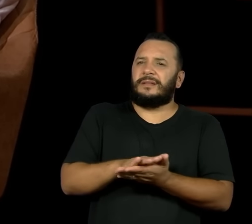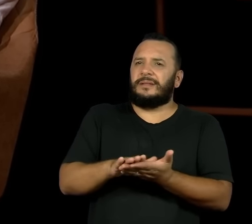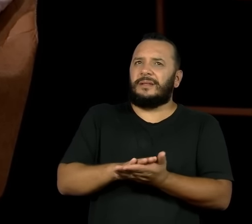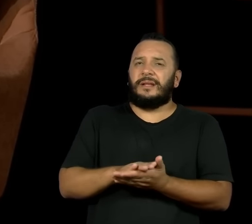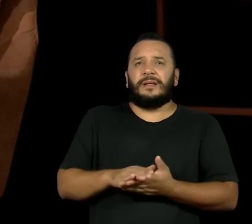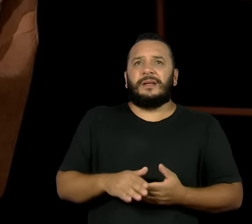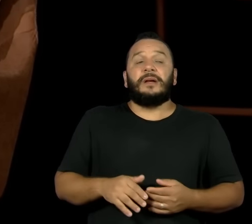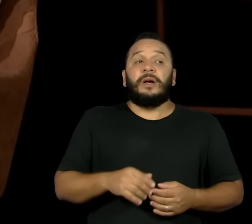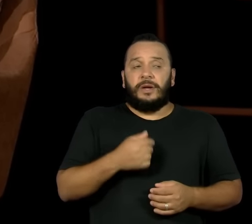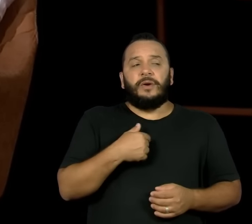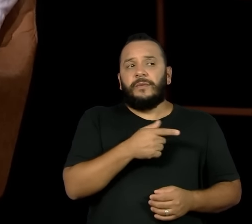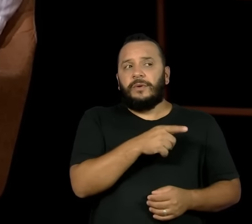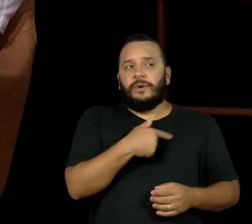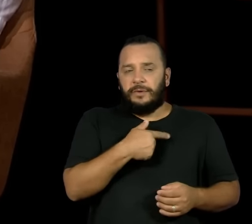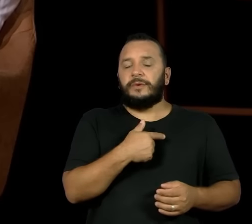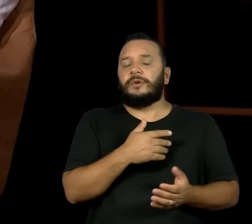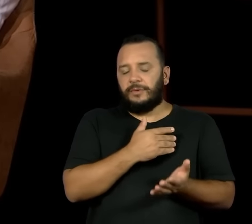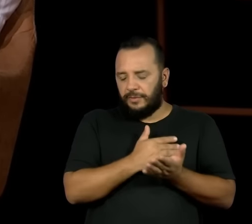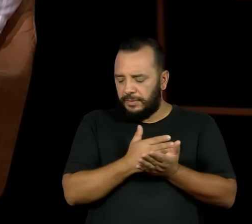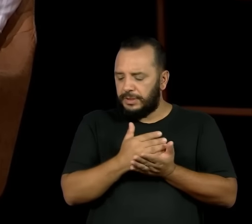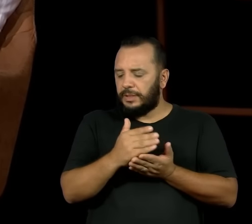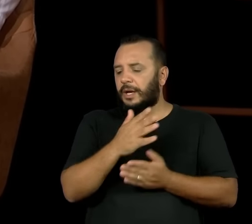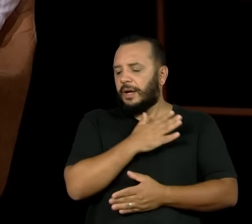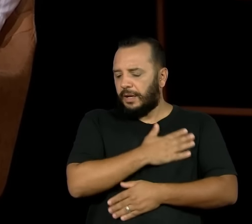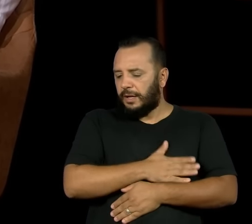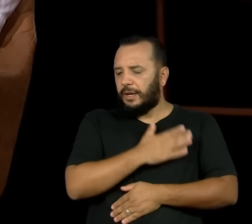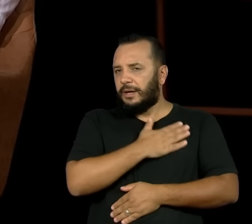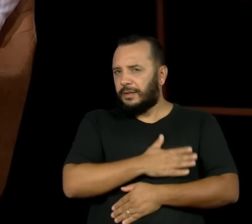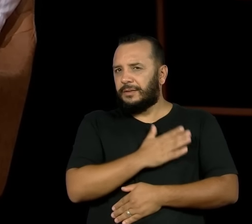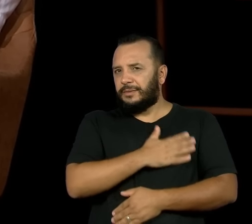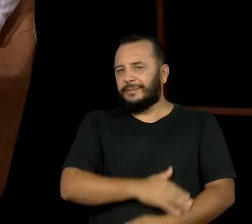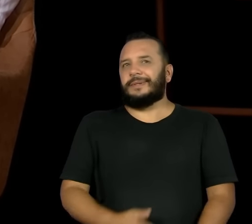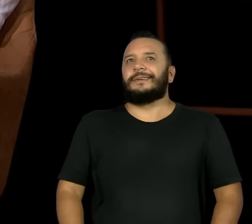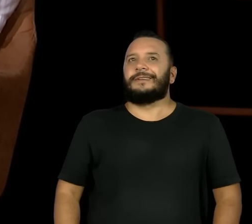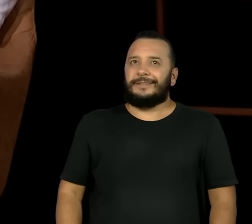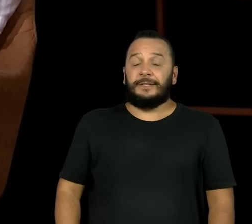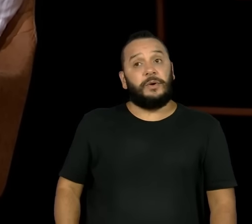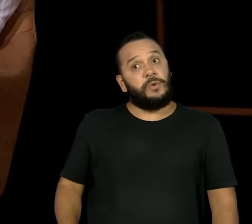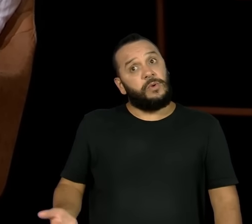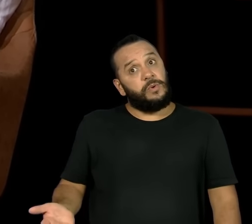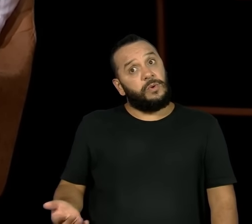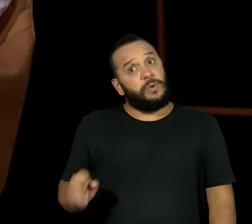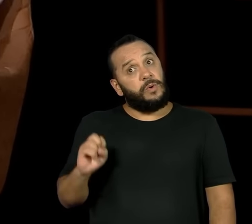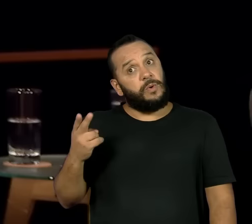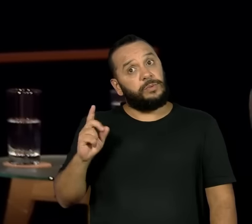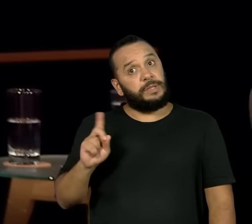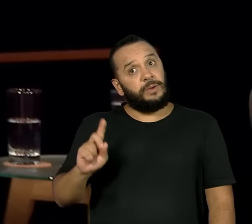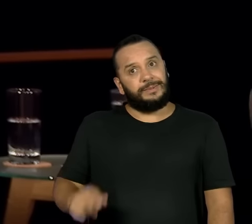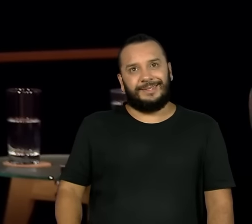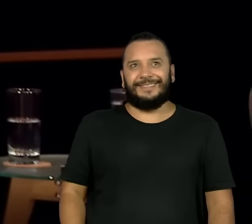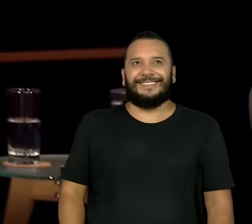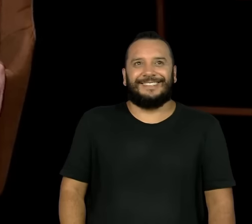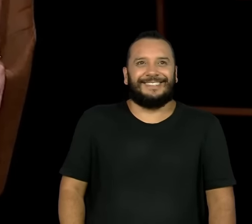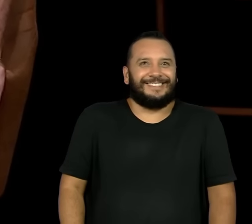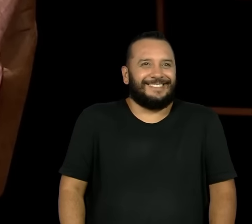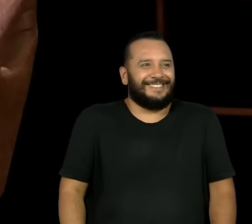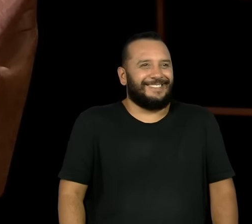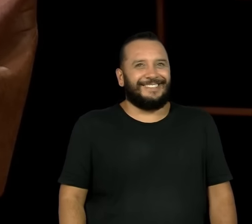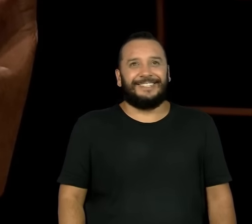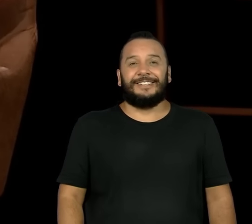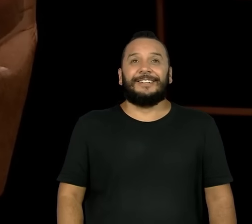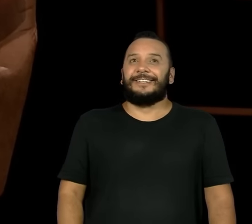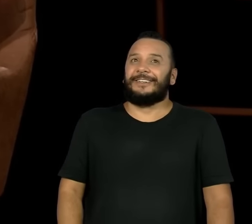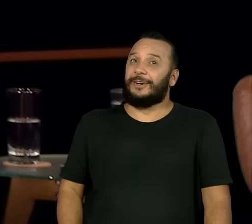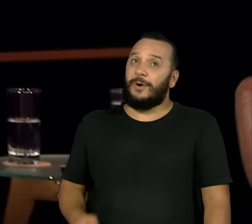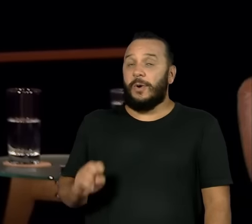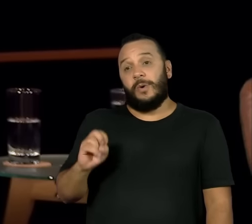falava você não Quando te chamarem você vai começar a fazer aí eu falei ou ou não né ou não